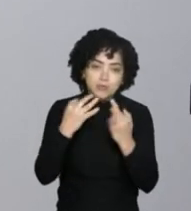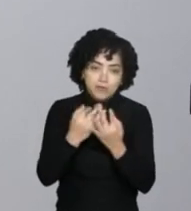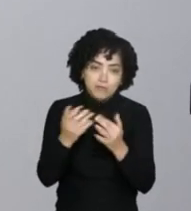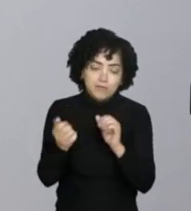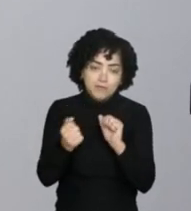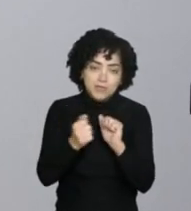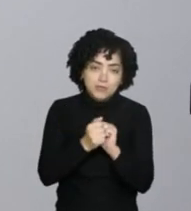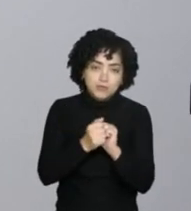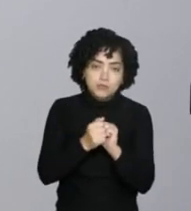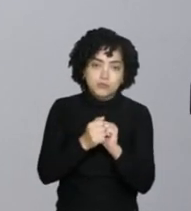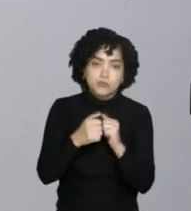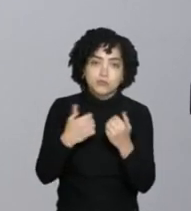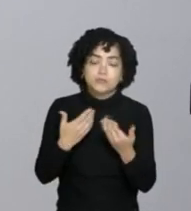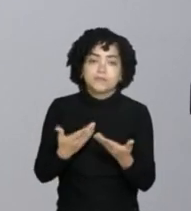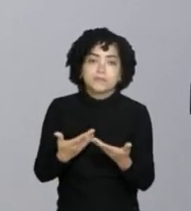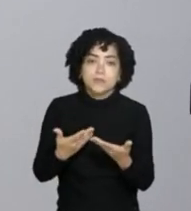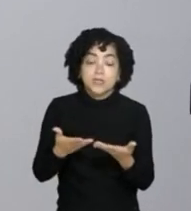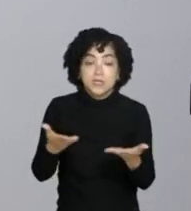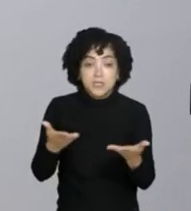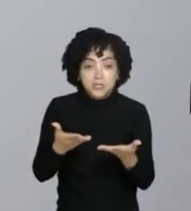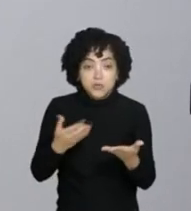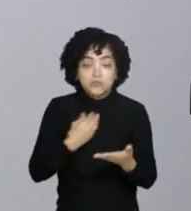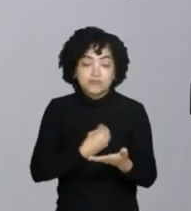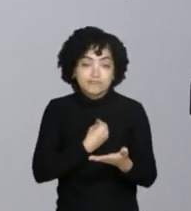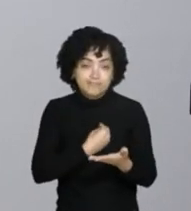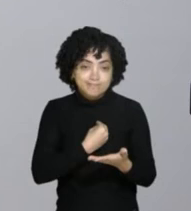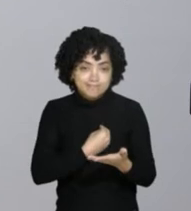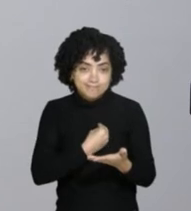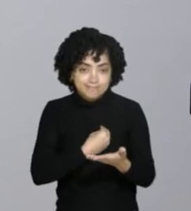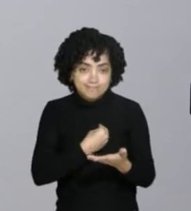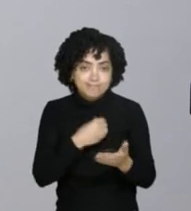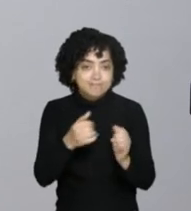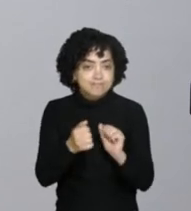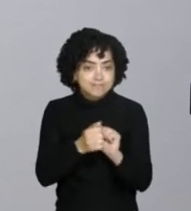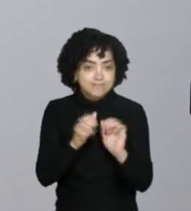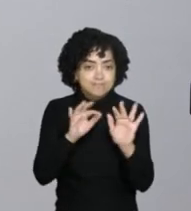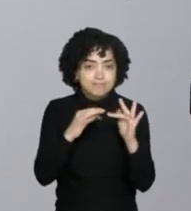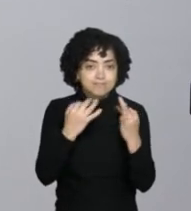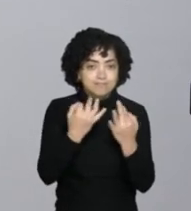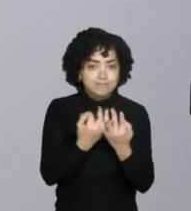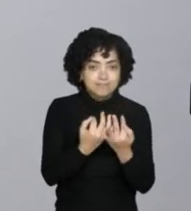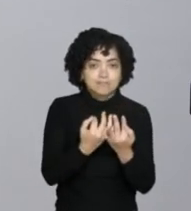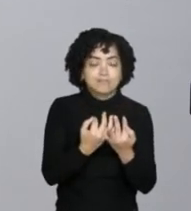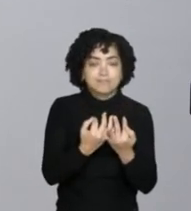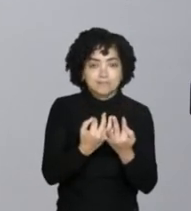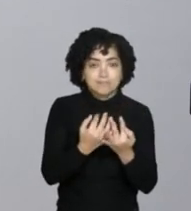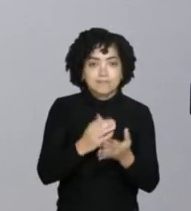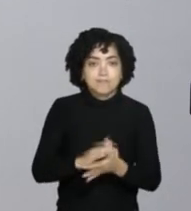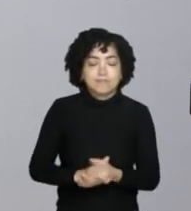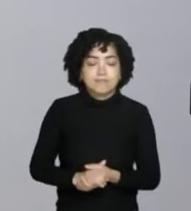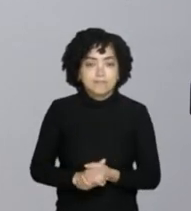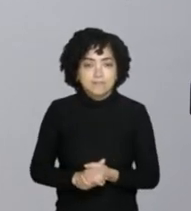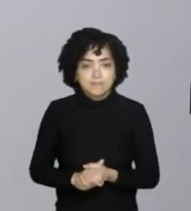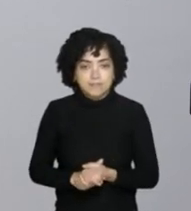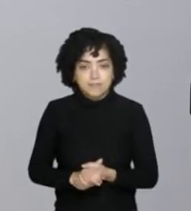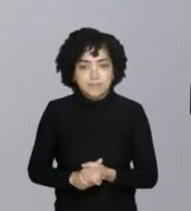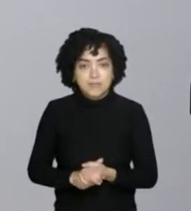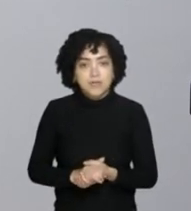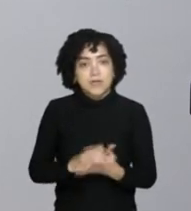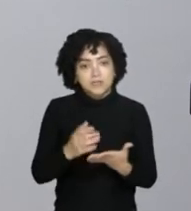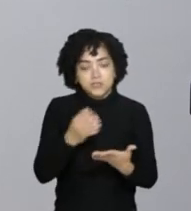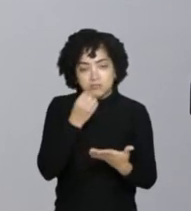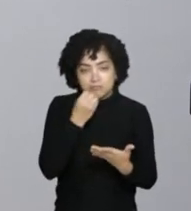né? E hoje se vive com a família, se vive praticamente dividido entre dois municípios, mas queremos bem a